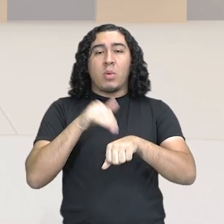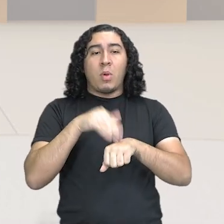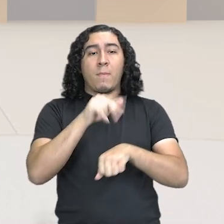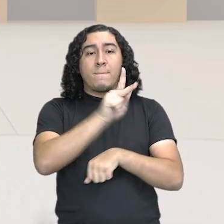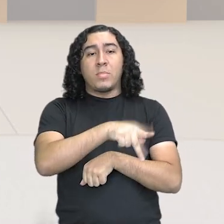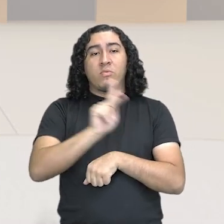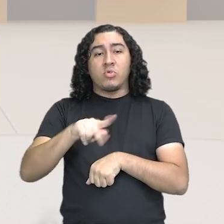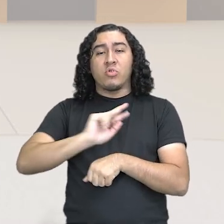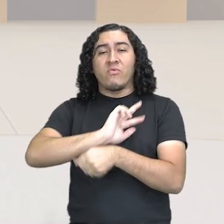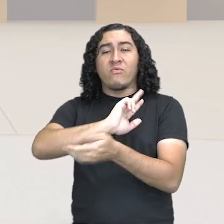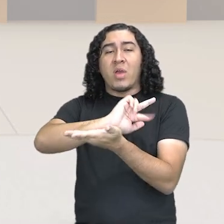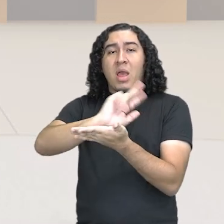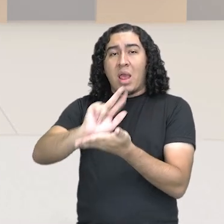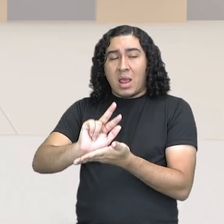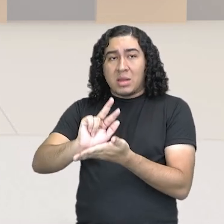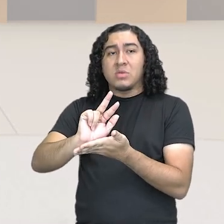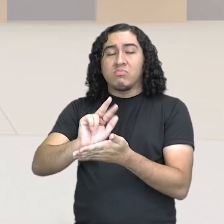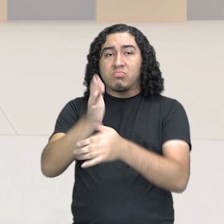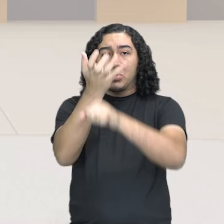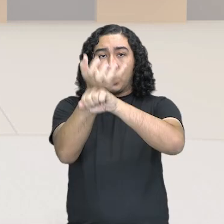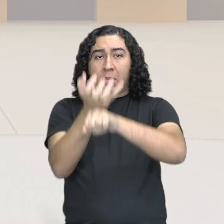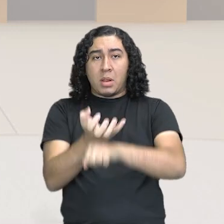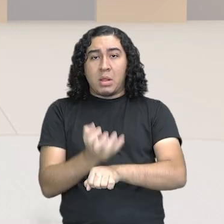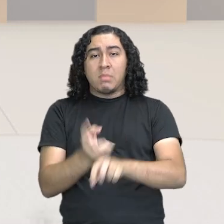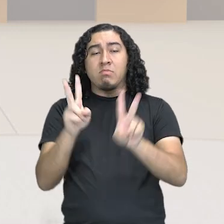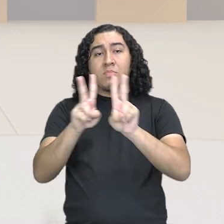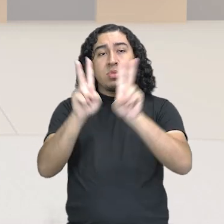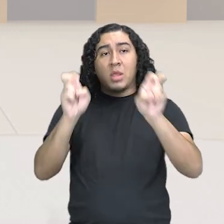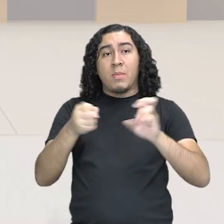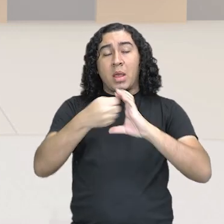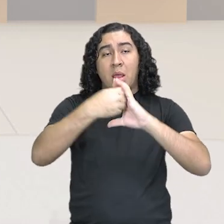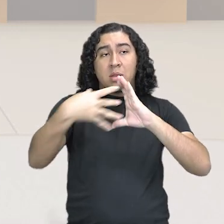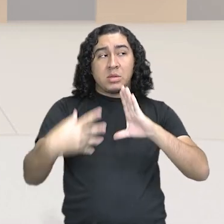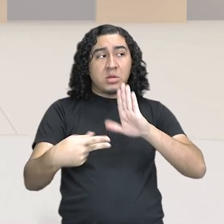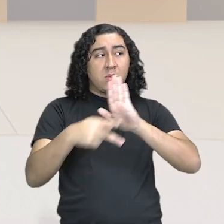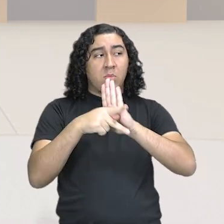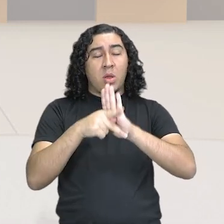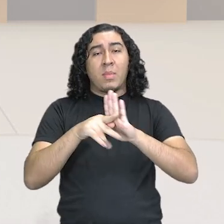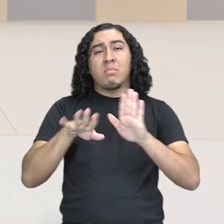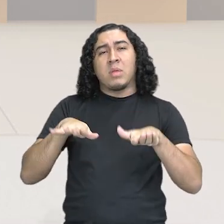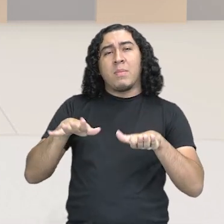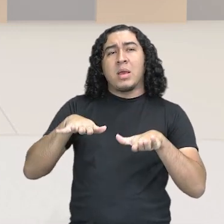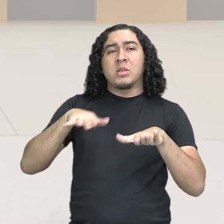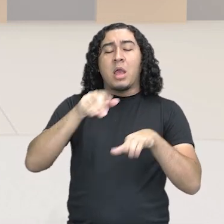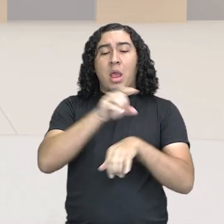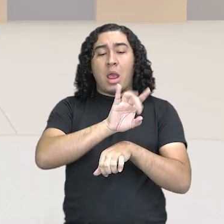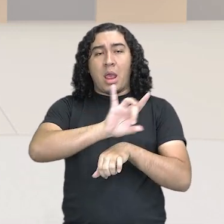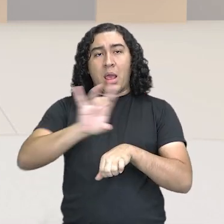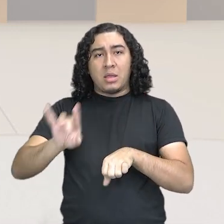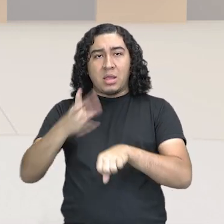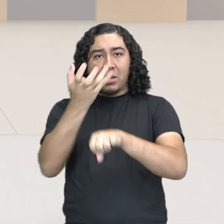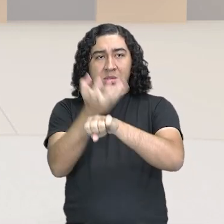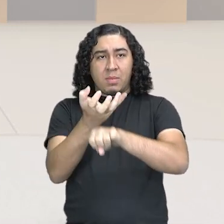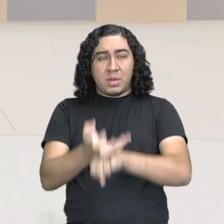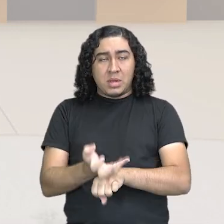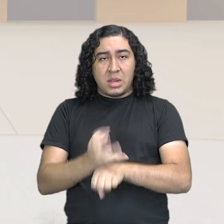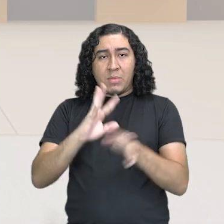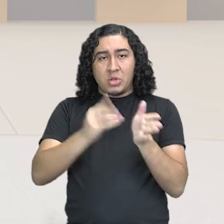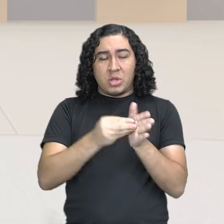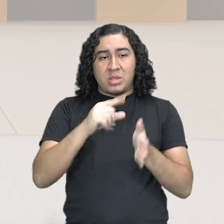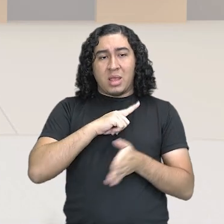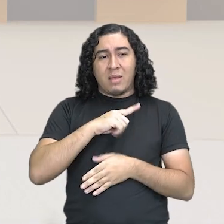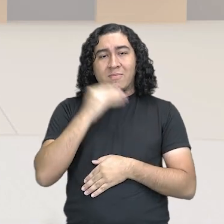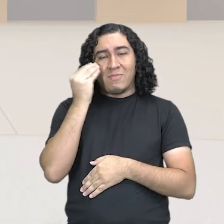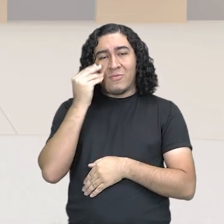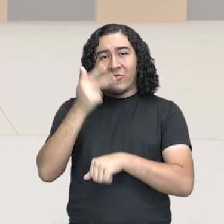professores de várias disciplinas para falar as características de acordo com cada disciplina que a Amazônia tem. Então